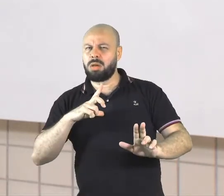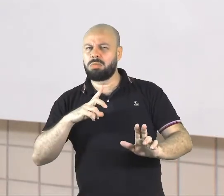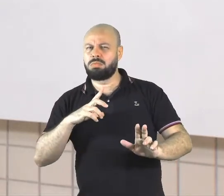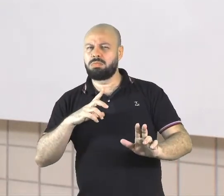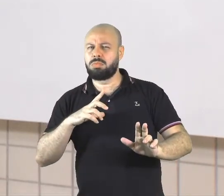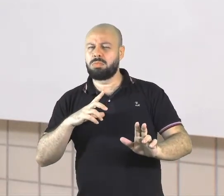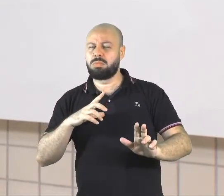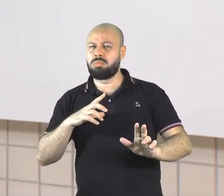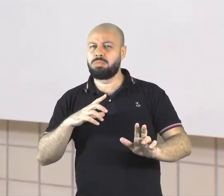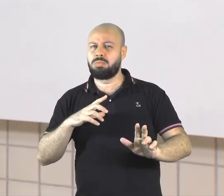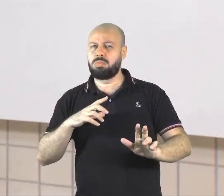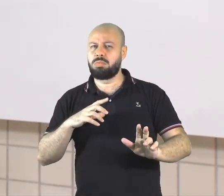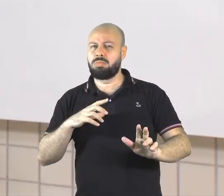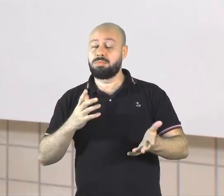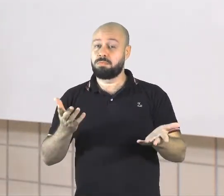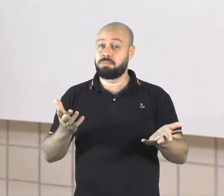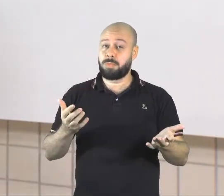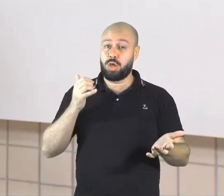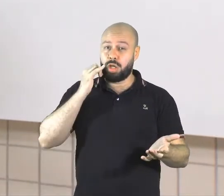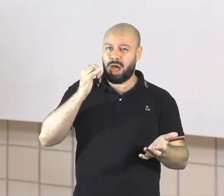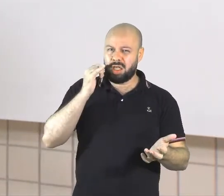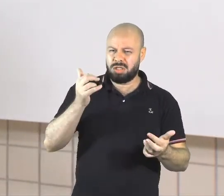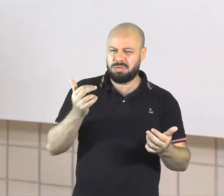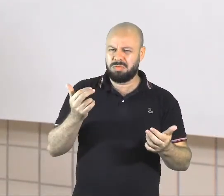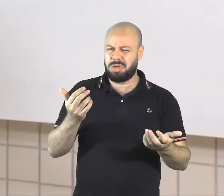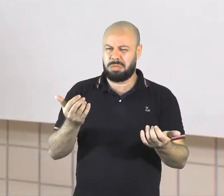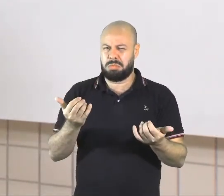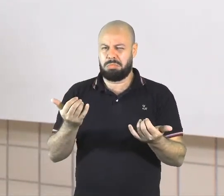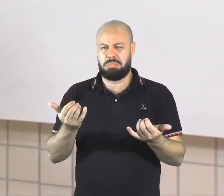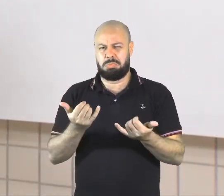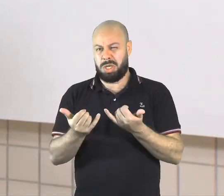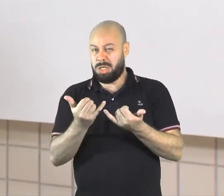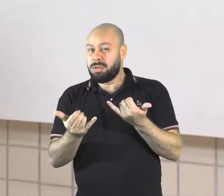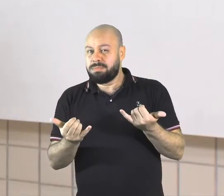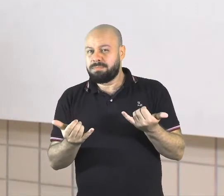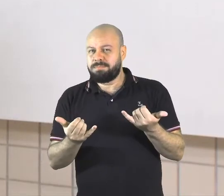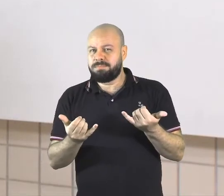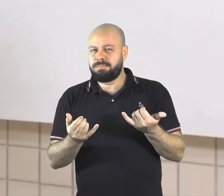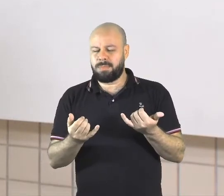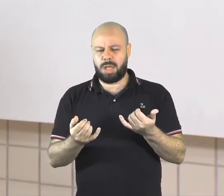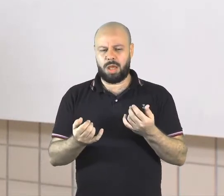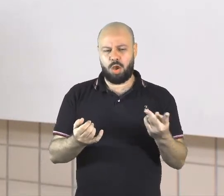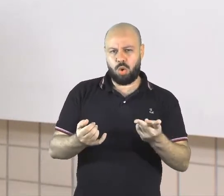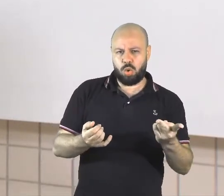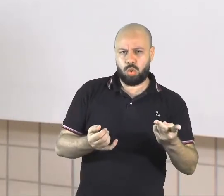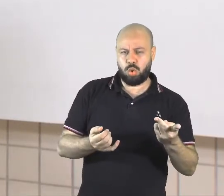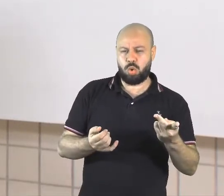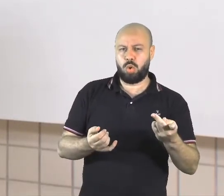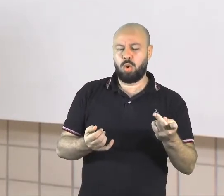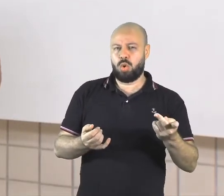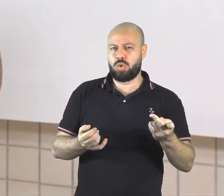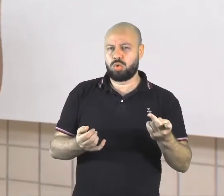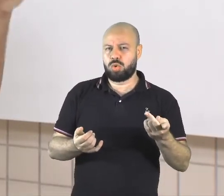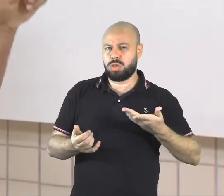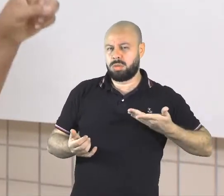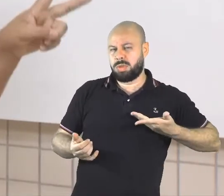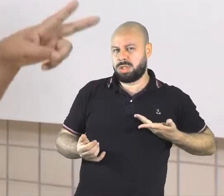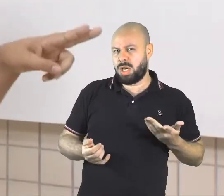Tem uma narrativa parecida? A amizade do menino, dos dois menininhos, é